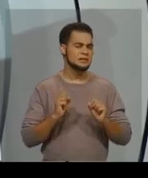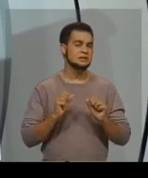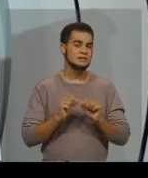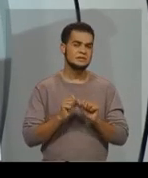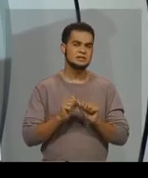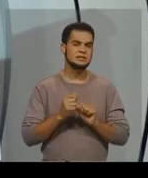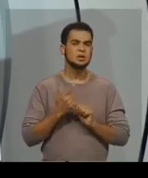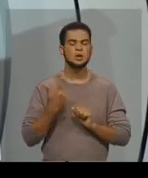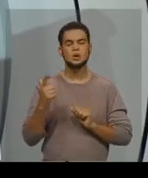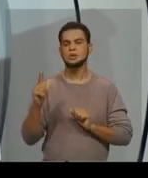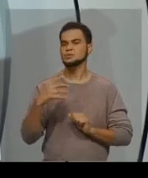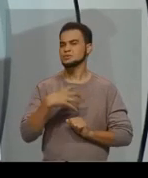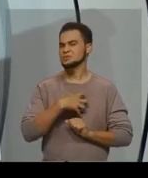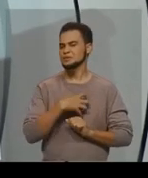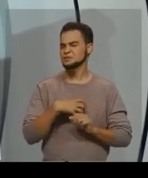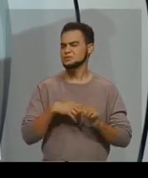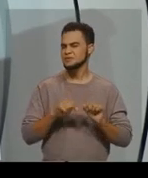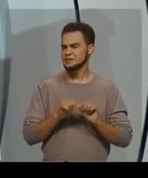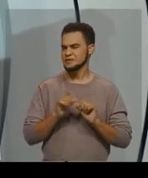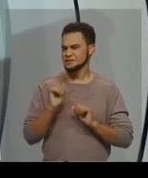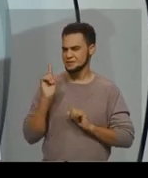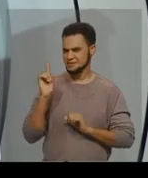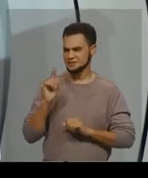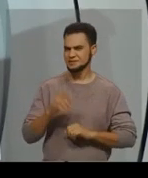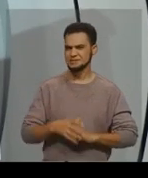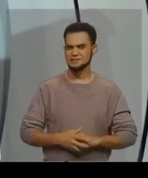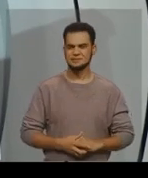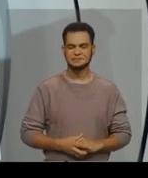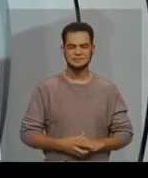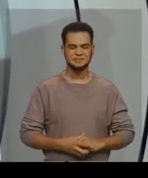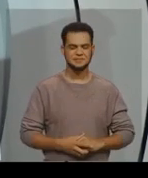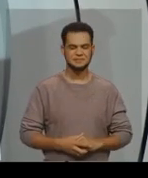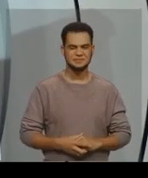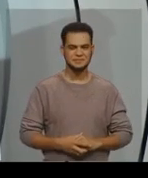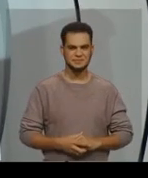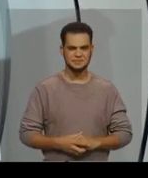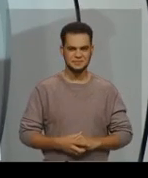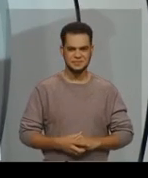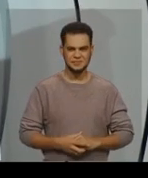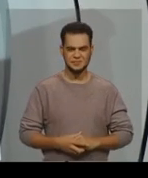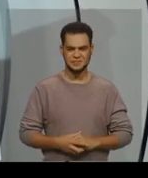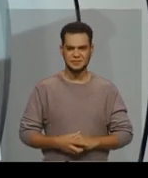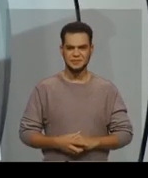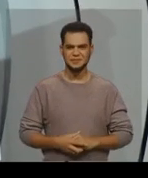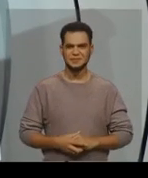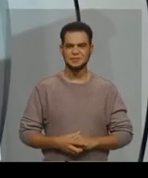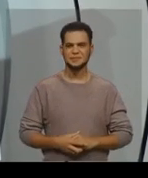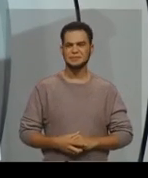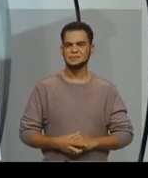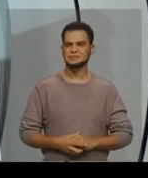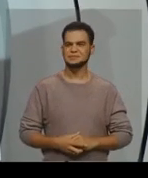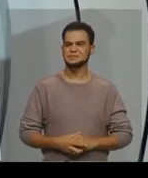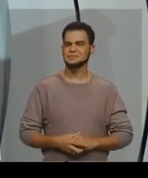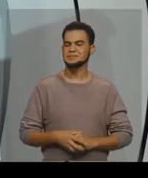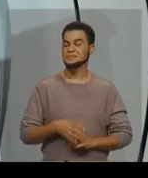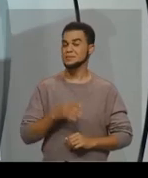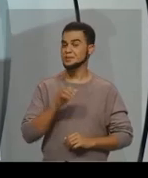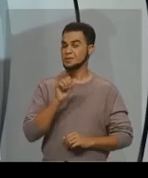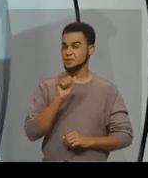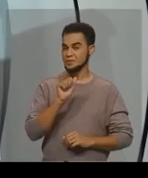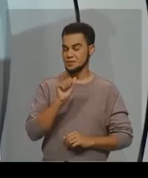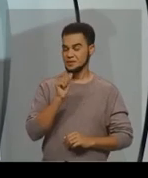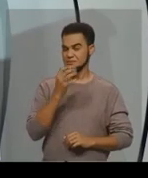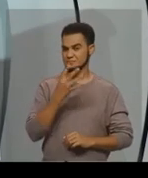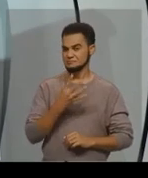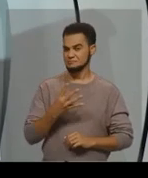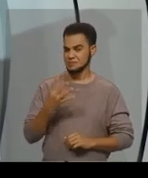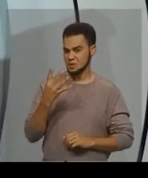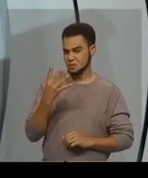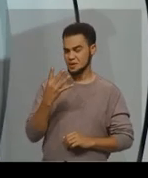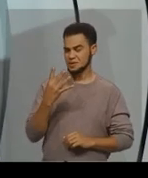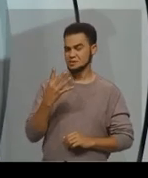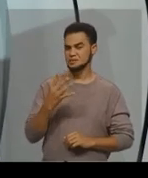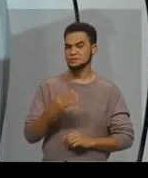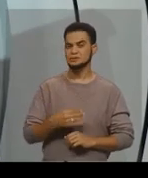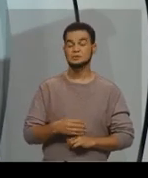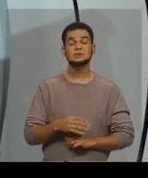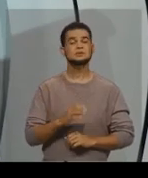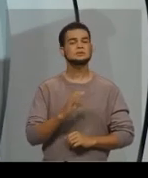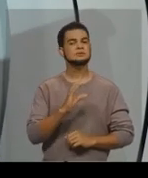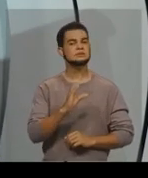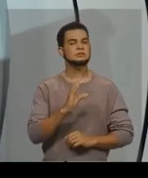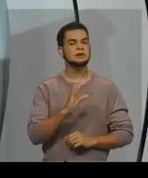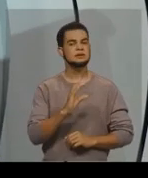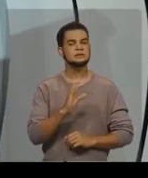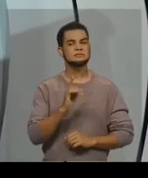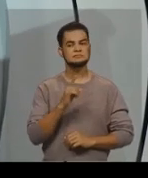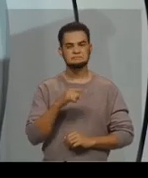desse jeito. O que eu vou fazer? Vou chamar o A de 4 e o C